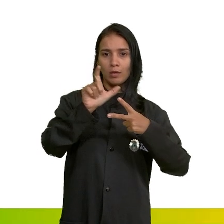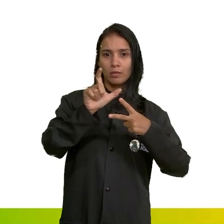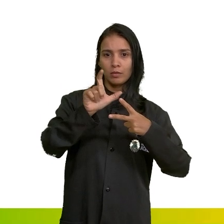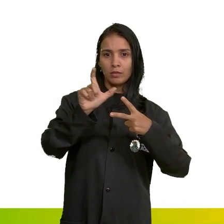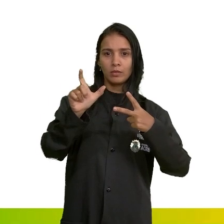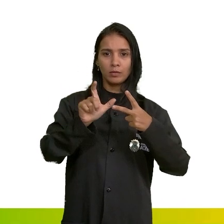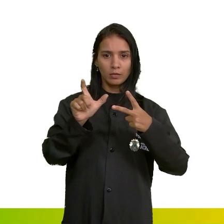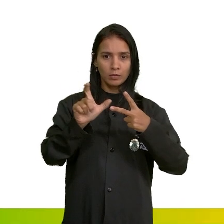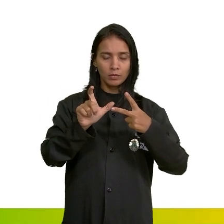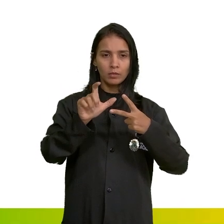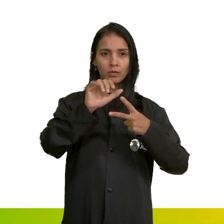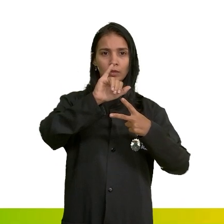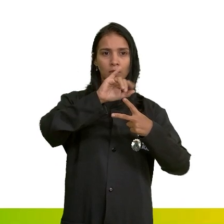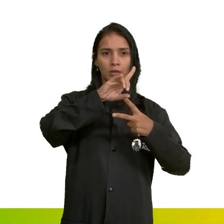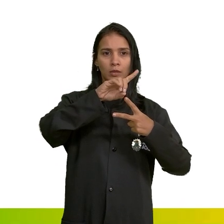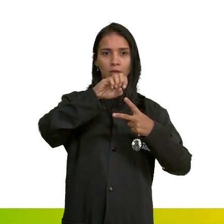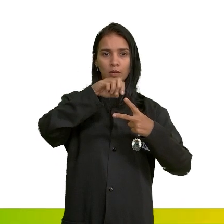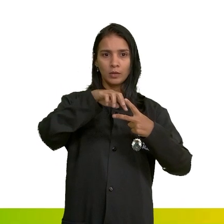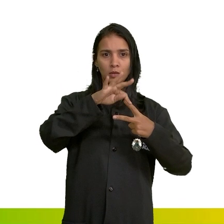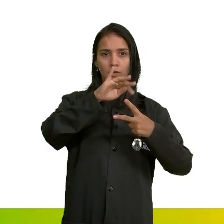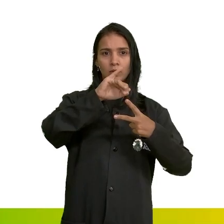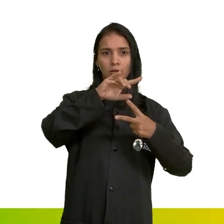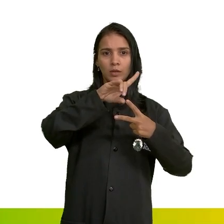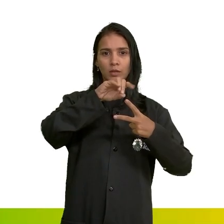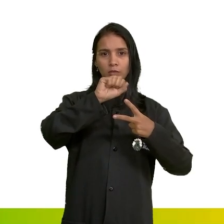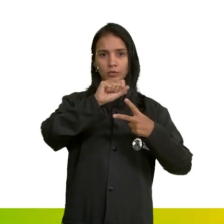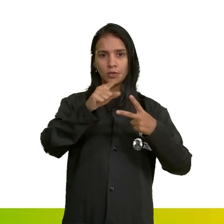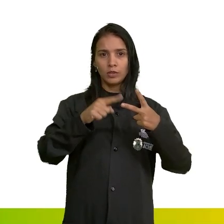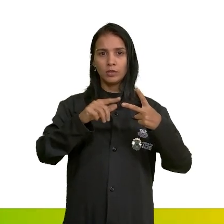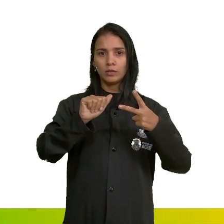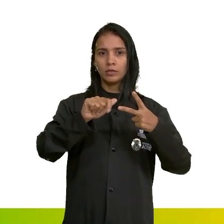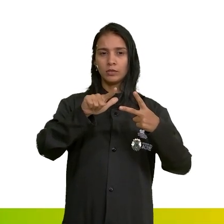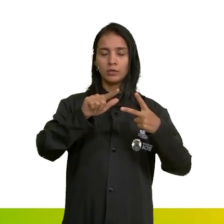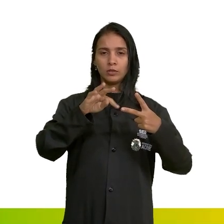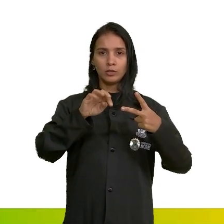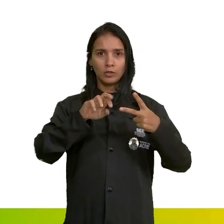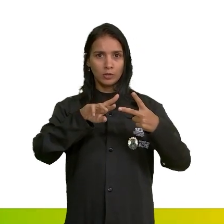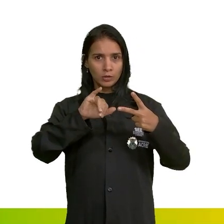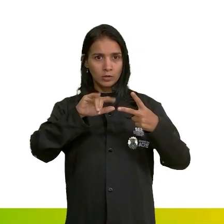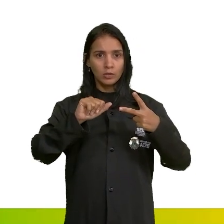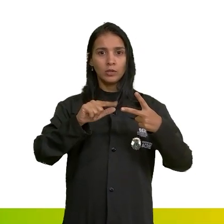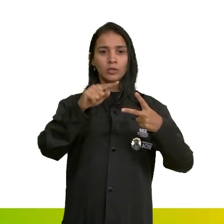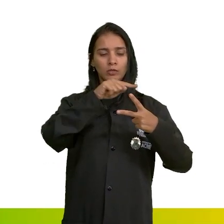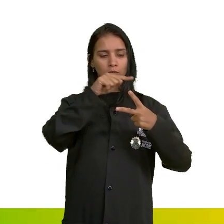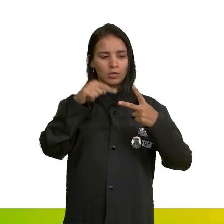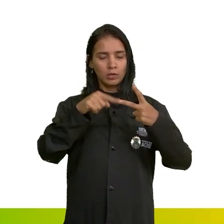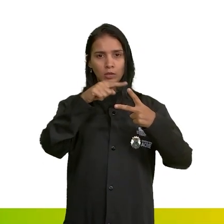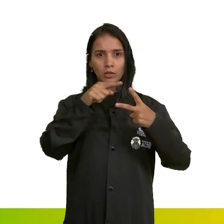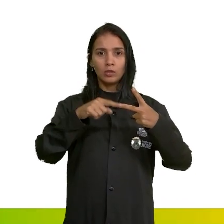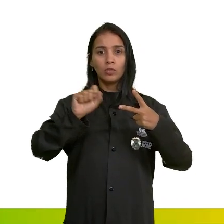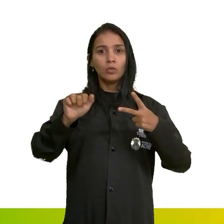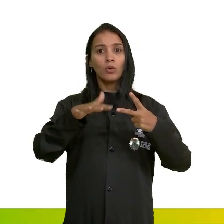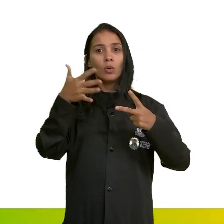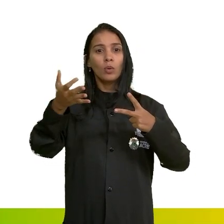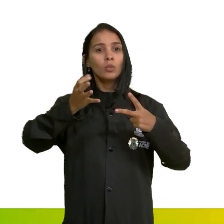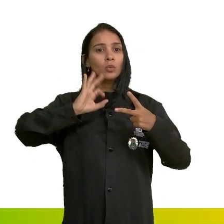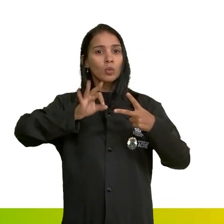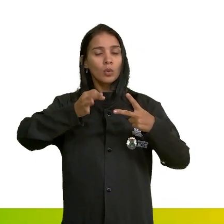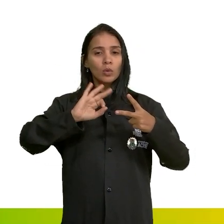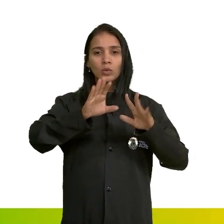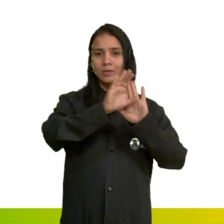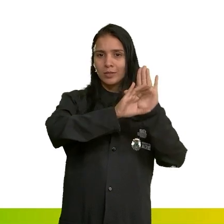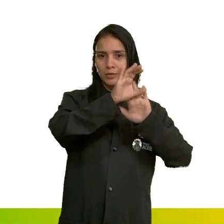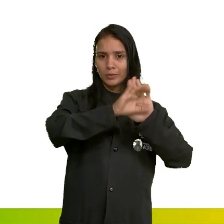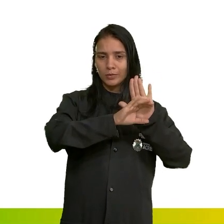as assertivas A, B, C, D ou E, qual delas está correta. Na